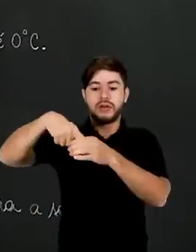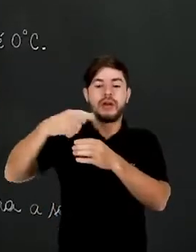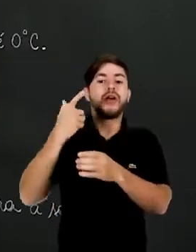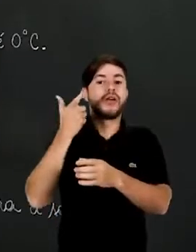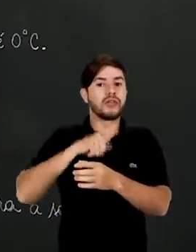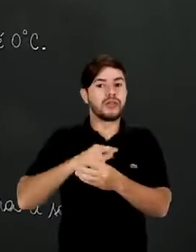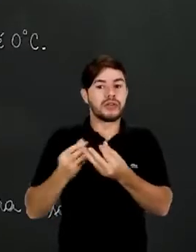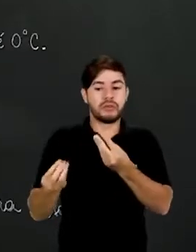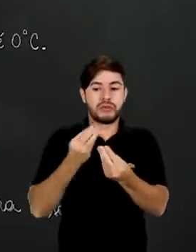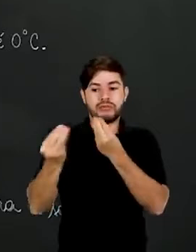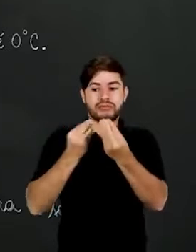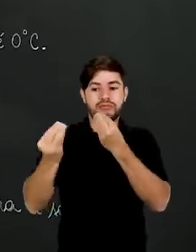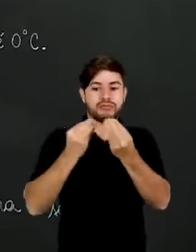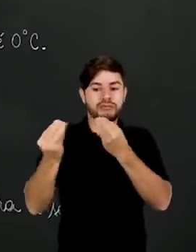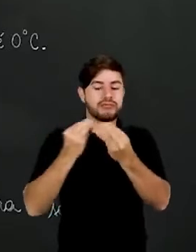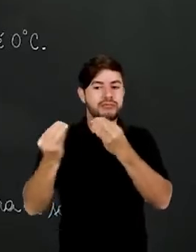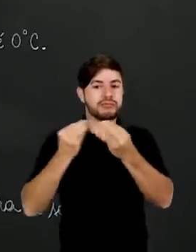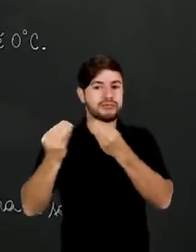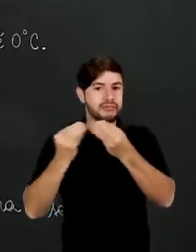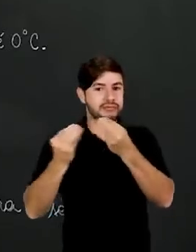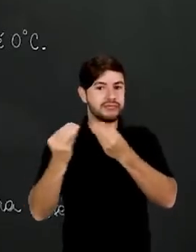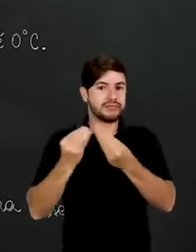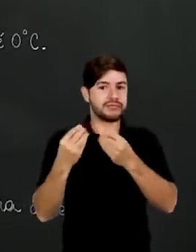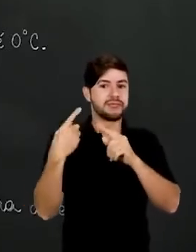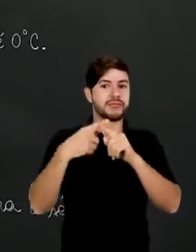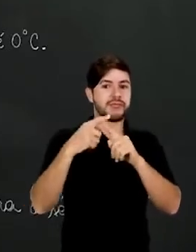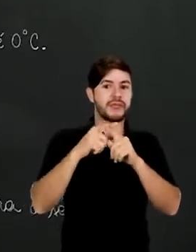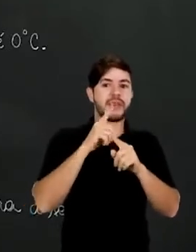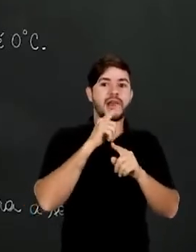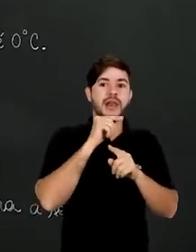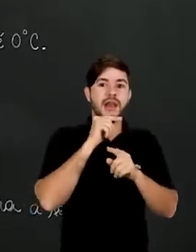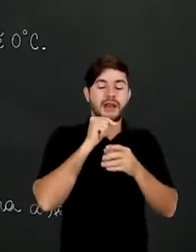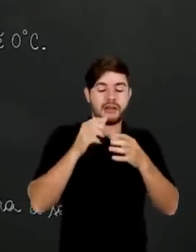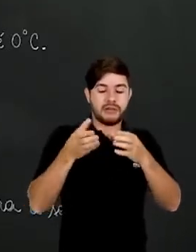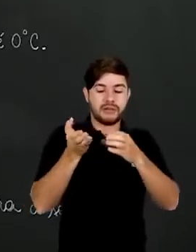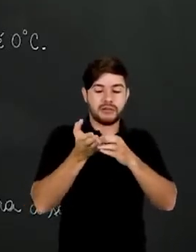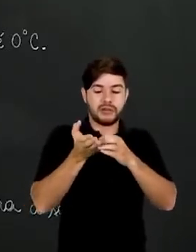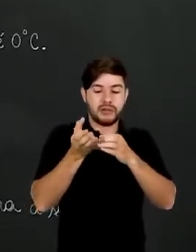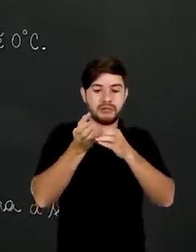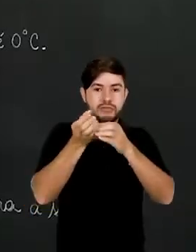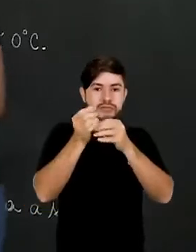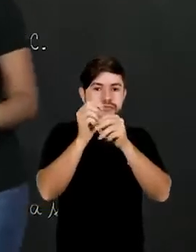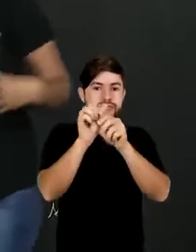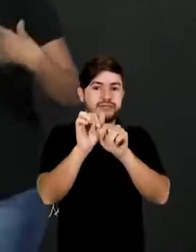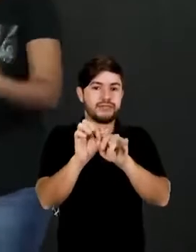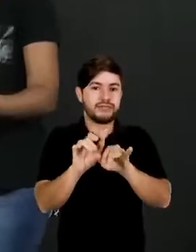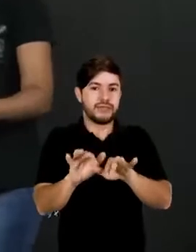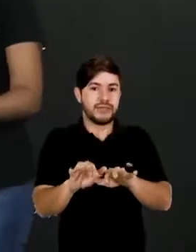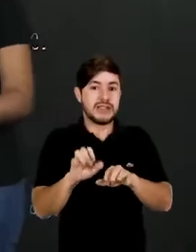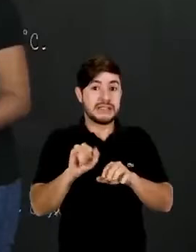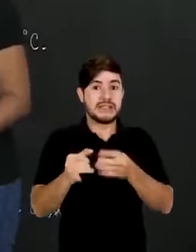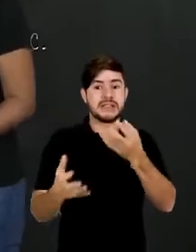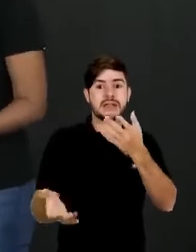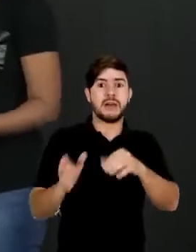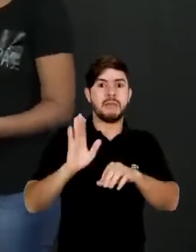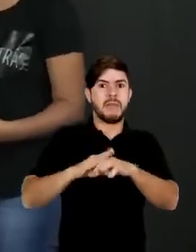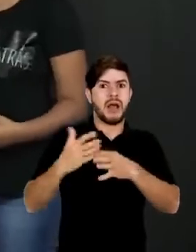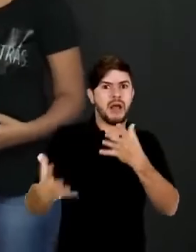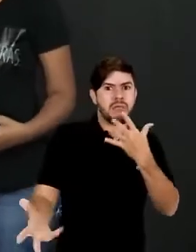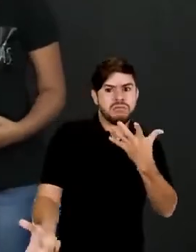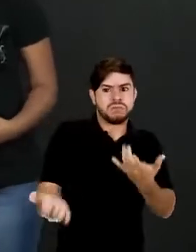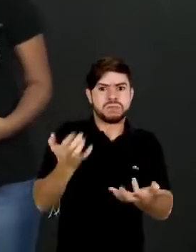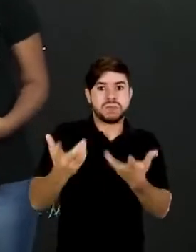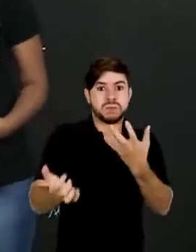E esse líquido, ele vai tomar o formato do recipiente que ele está. Quando eu dou mais energia, rola